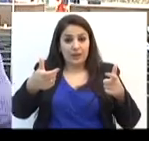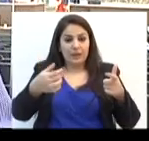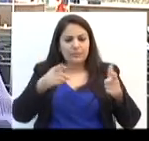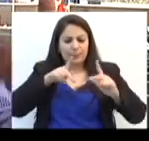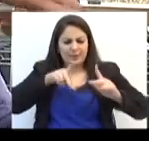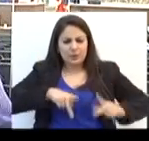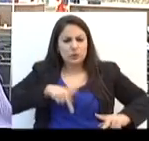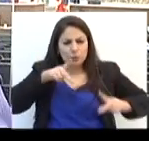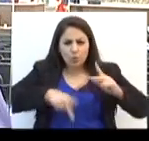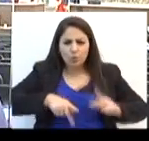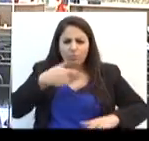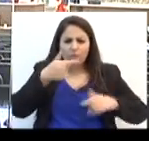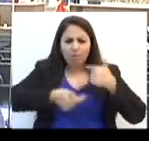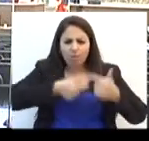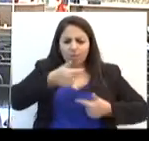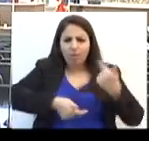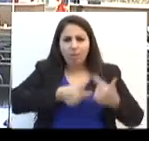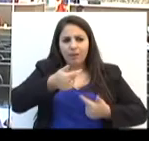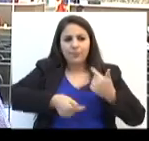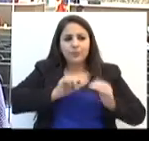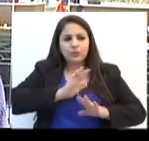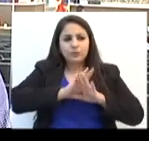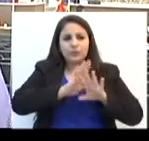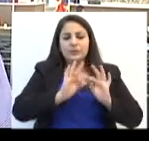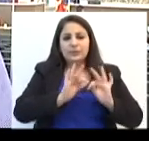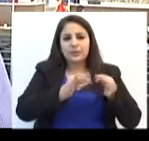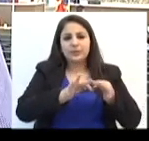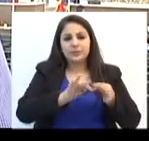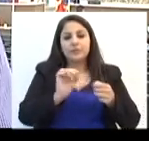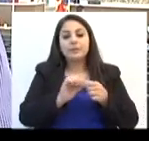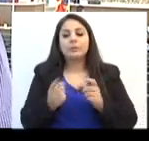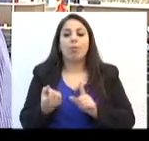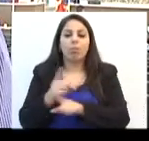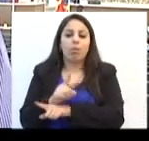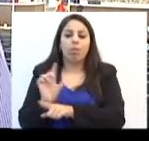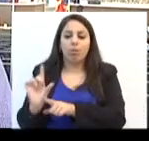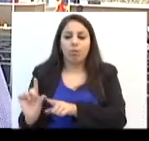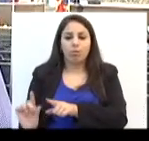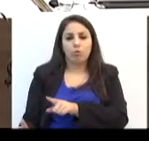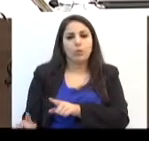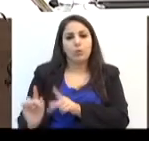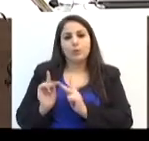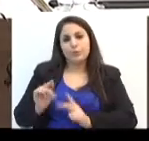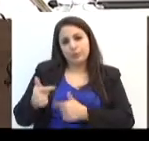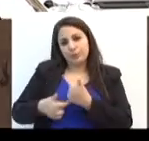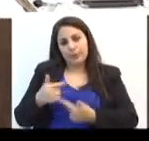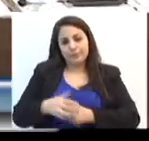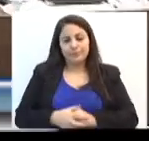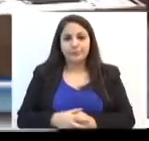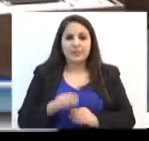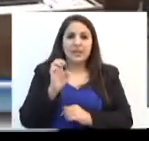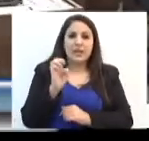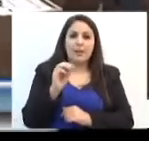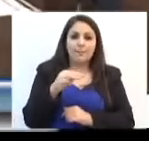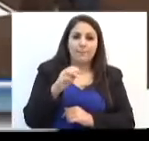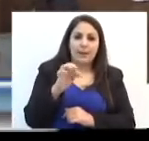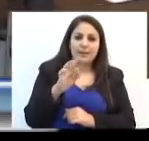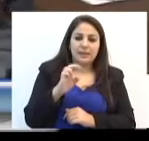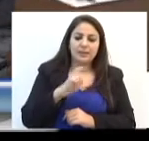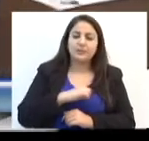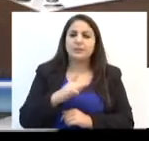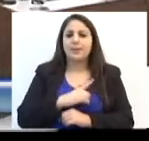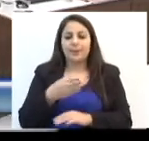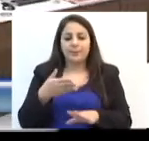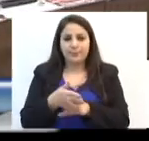as pessoas, os trabalhadores, para dar essa assistência técnica, está sendo feito ao contrário, estão reduzindo, então. Atualmente, a Emater está presente